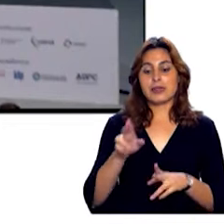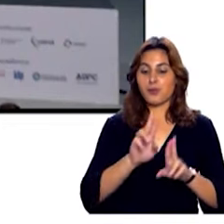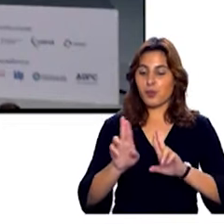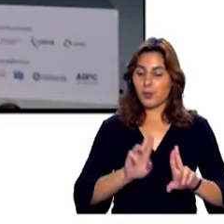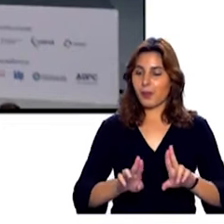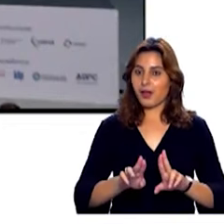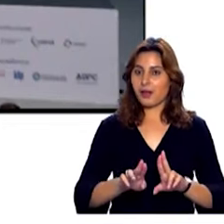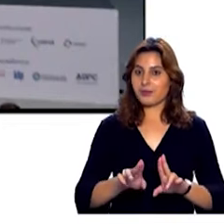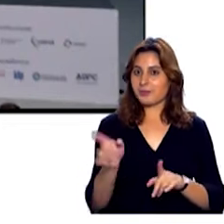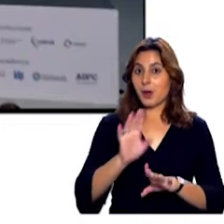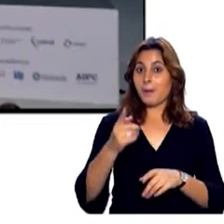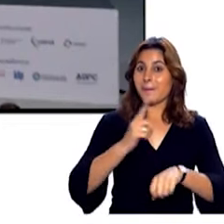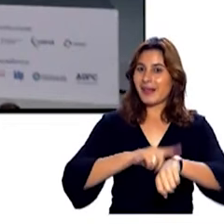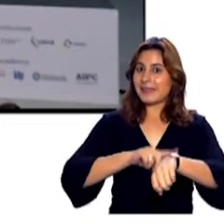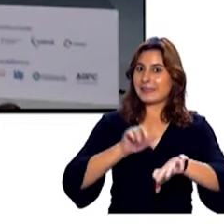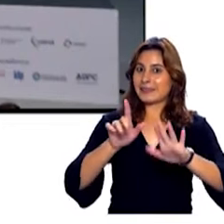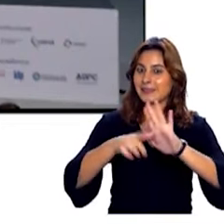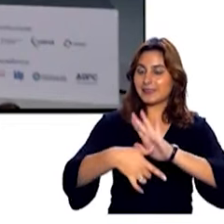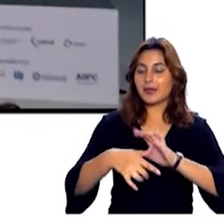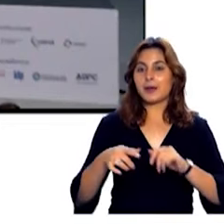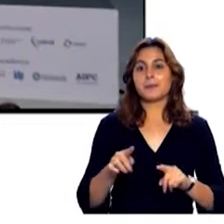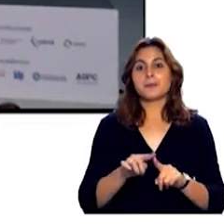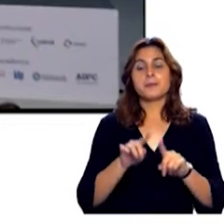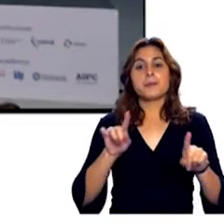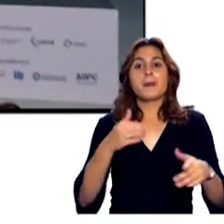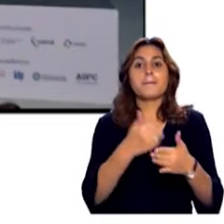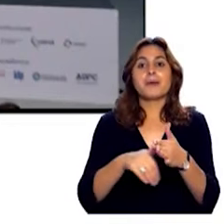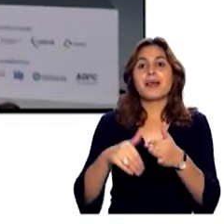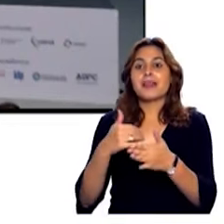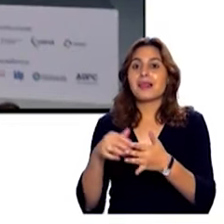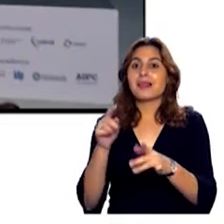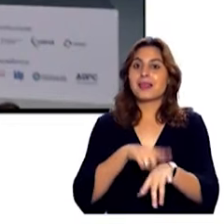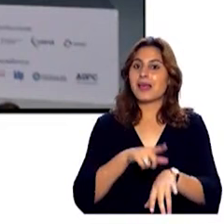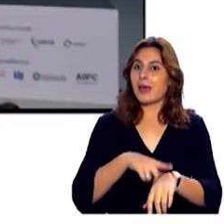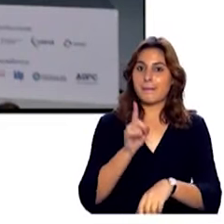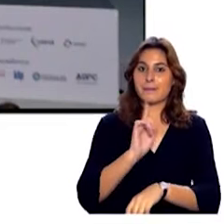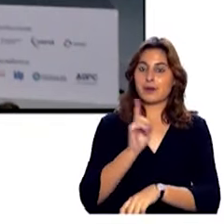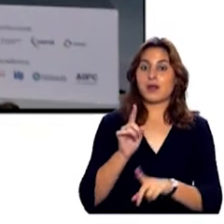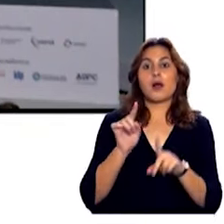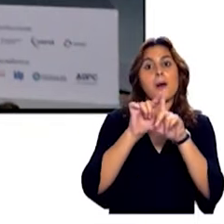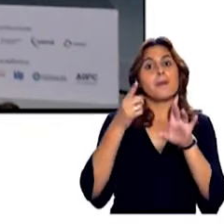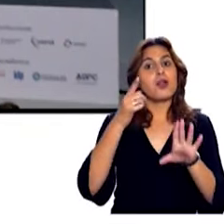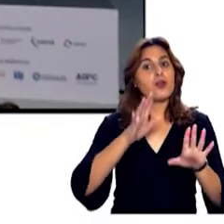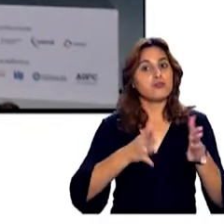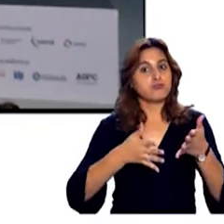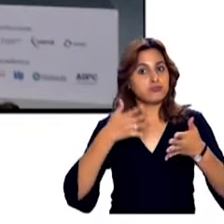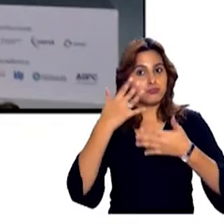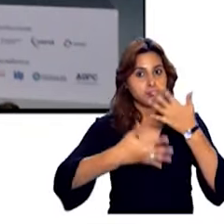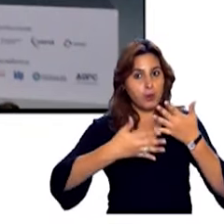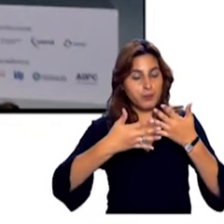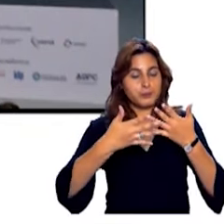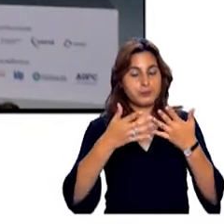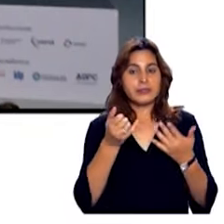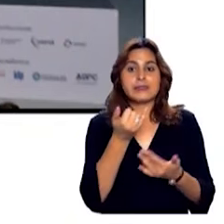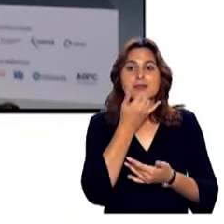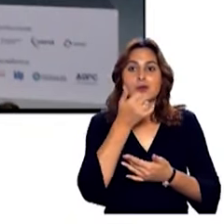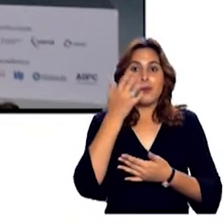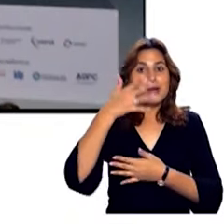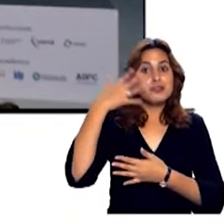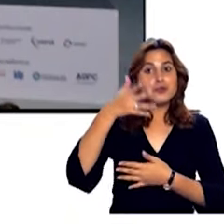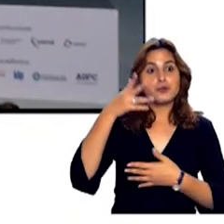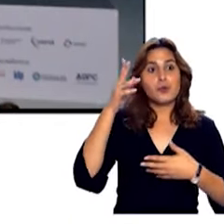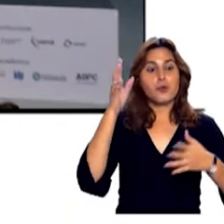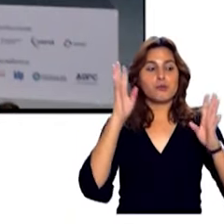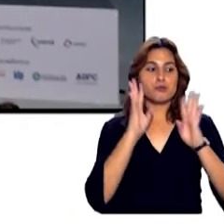devido tempo para n não perdermos tempo em ouvir as belas reflexões então pela ordem